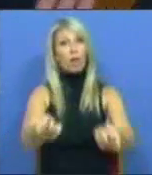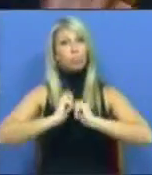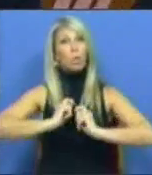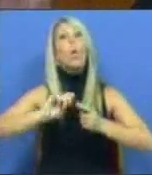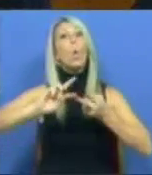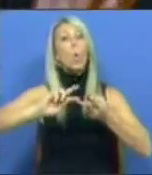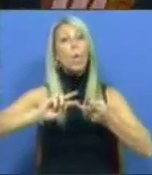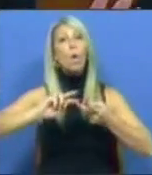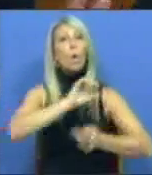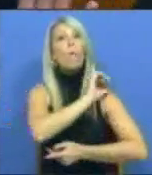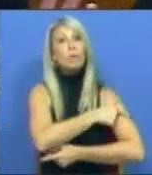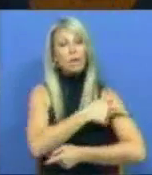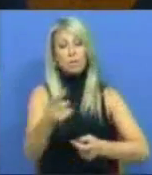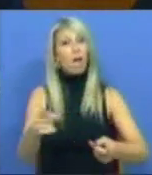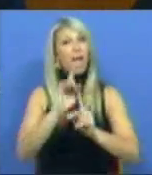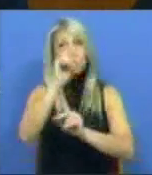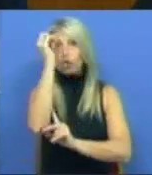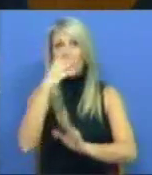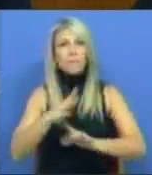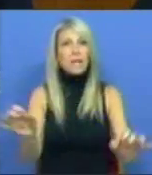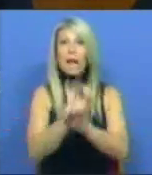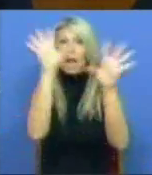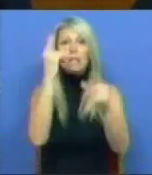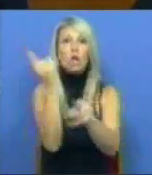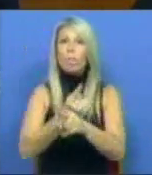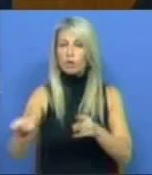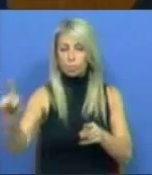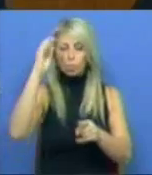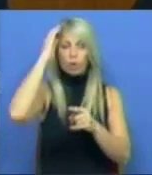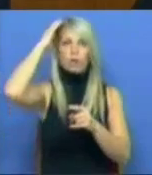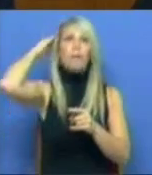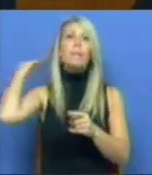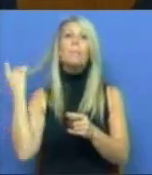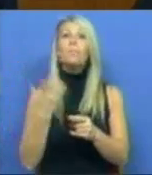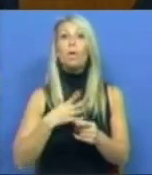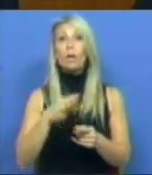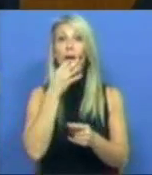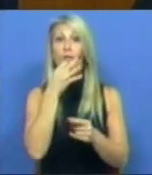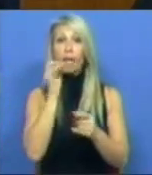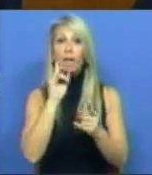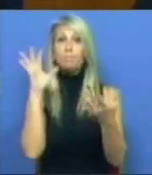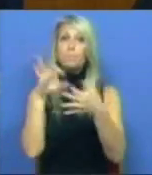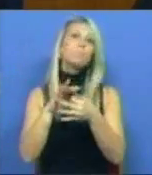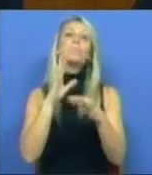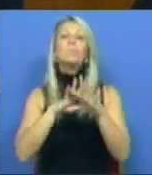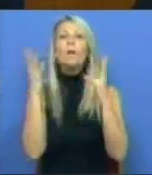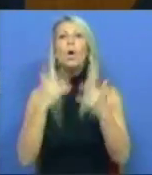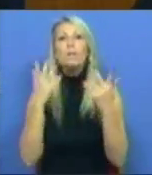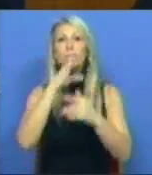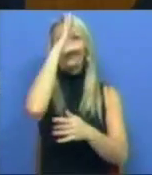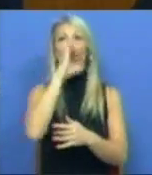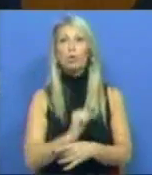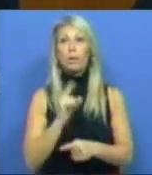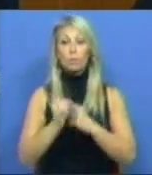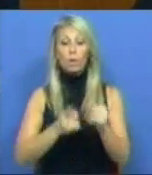têm que ser esclarecidas de uma vez por todas. Mas eu queria falar especificamente sobre Orçamento de Estado. Aquilo que